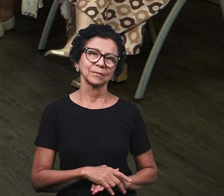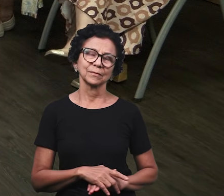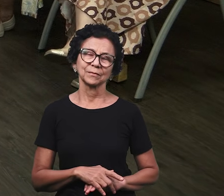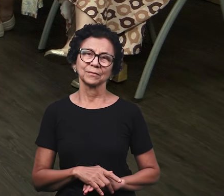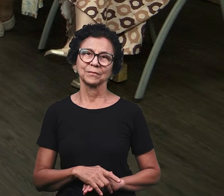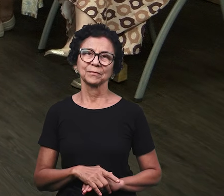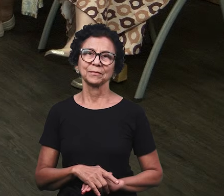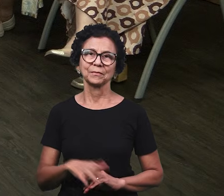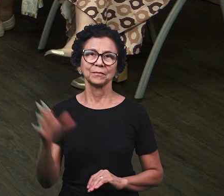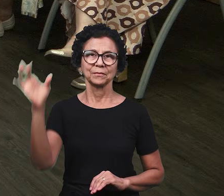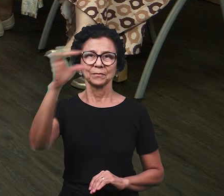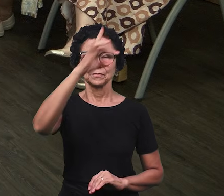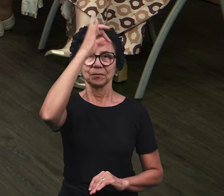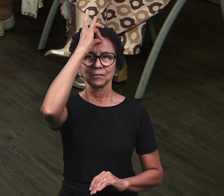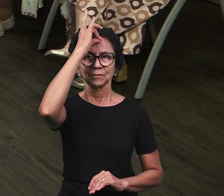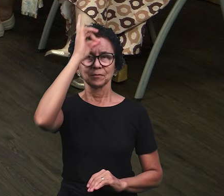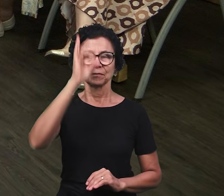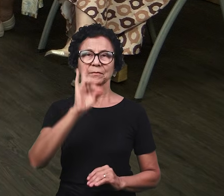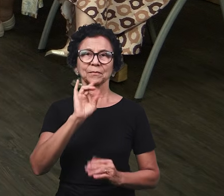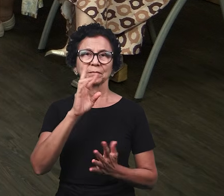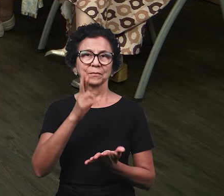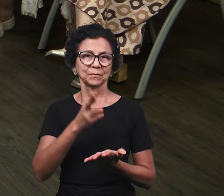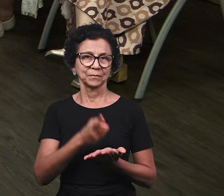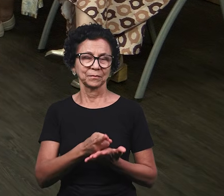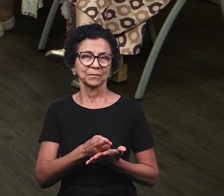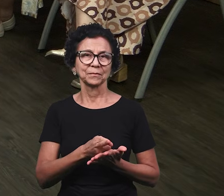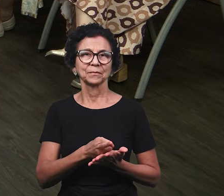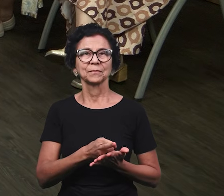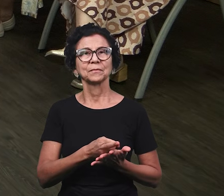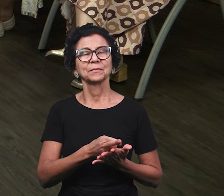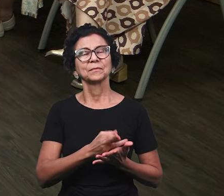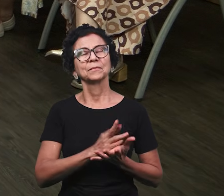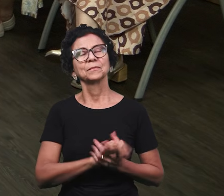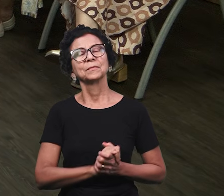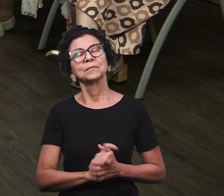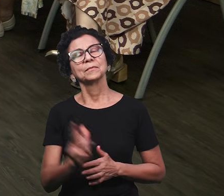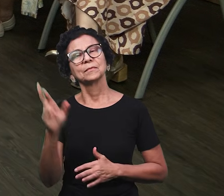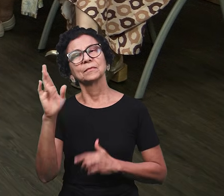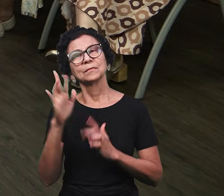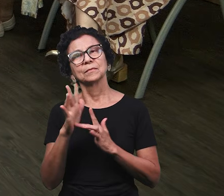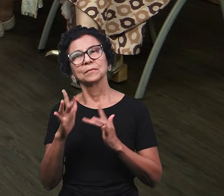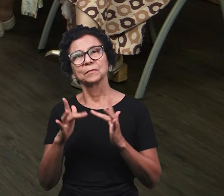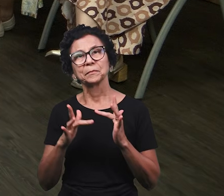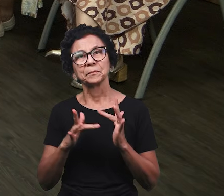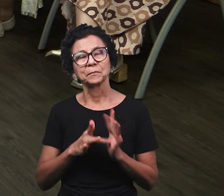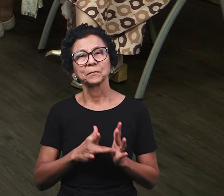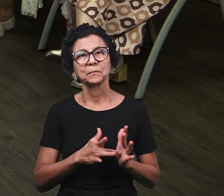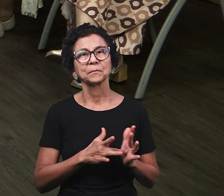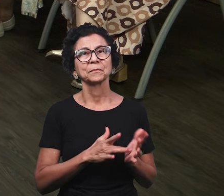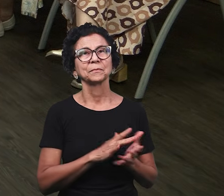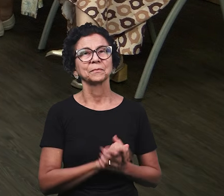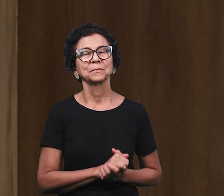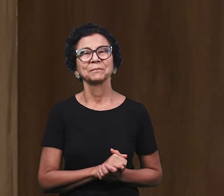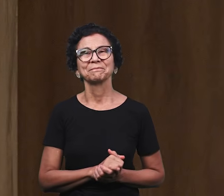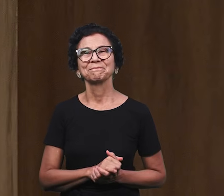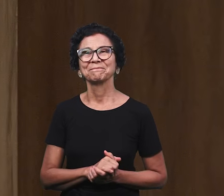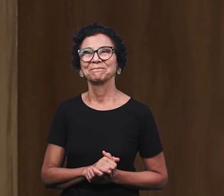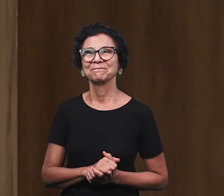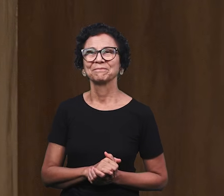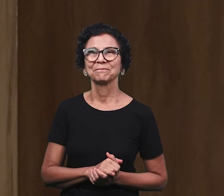muito interessante. Obrigado, querido Pai, Senhor. Paz do Senhor, Josias, paz do Senhor, jovens, a todos que estão nos vendo